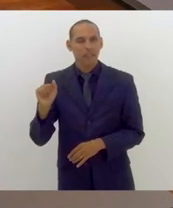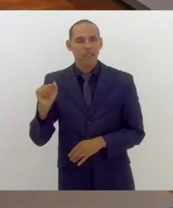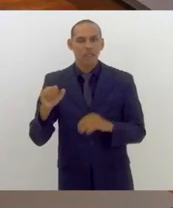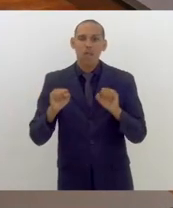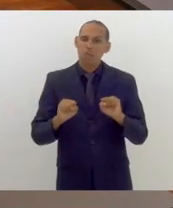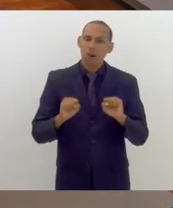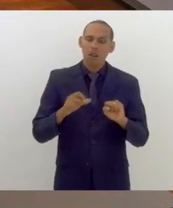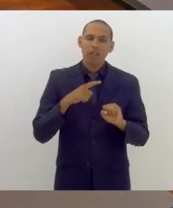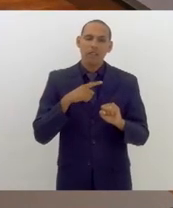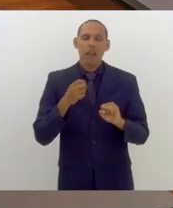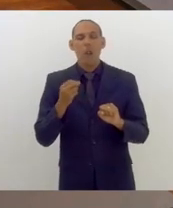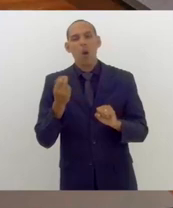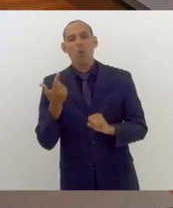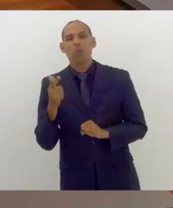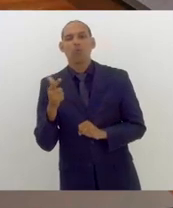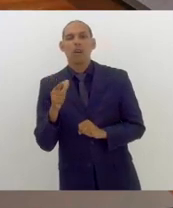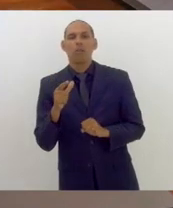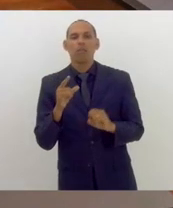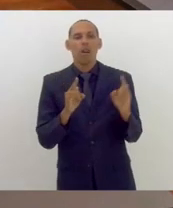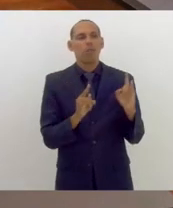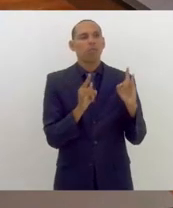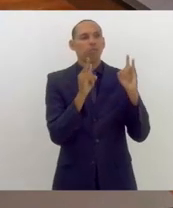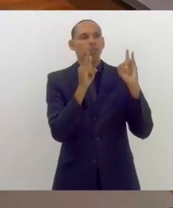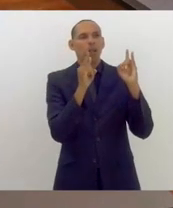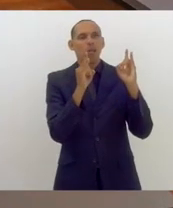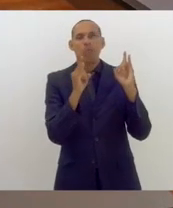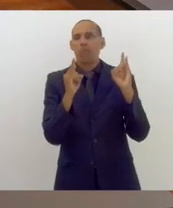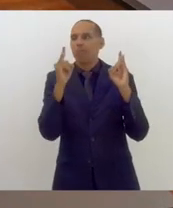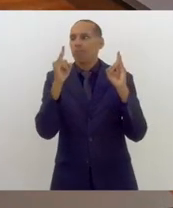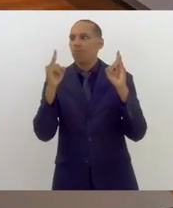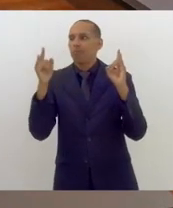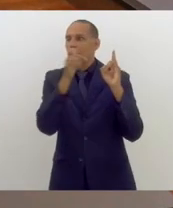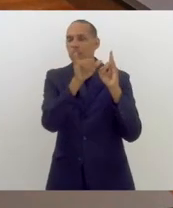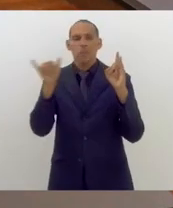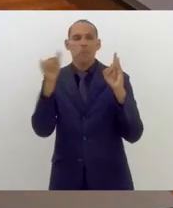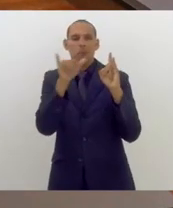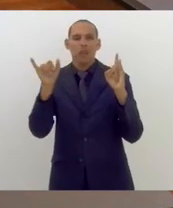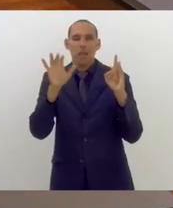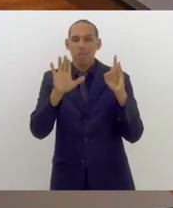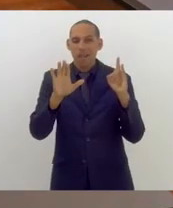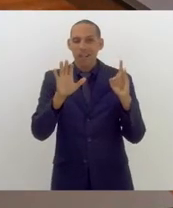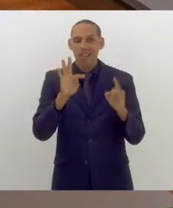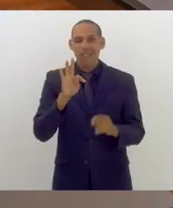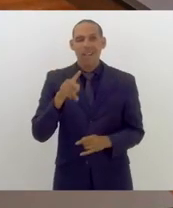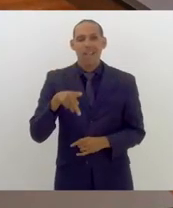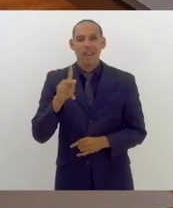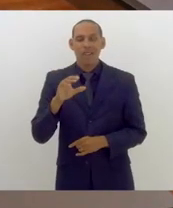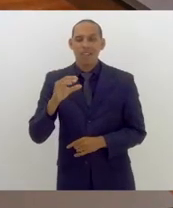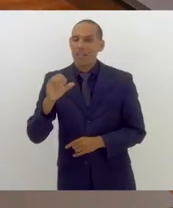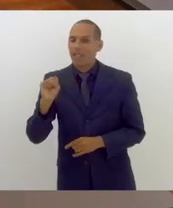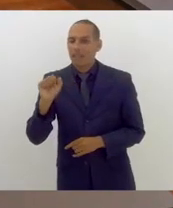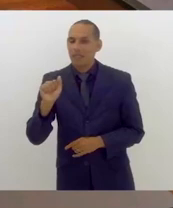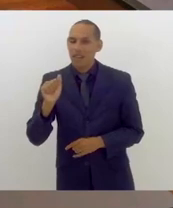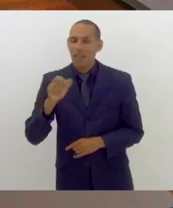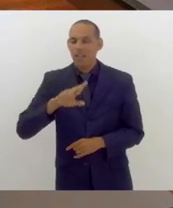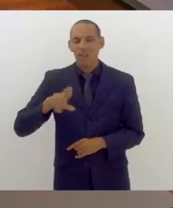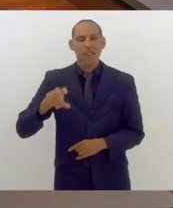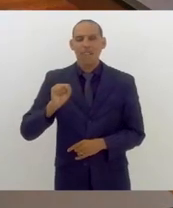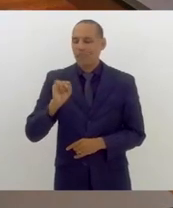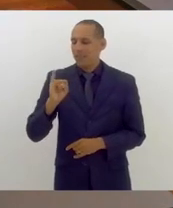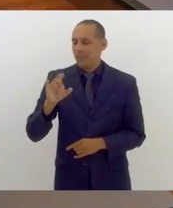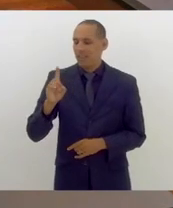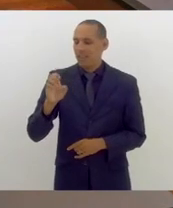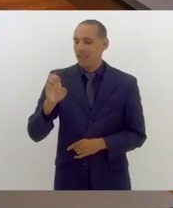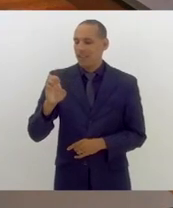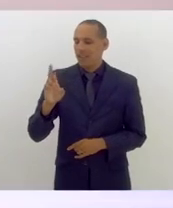não existir fica mais fácil de você resolver do que a questão da TK CSA da Siderúrgica do Atlântica então nós temos